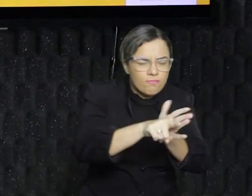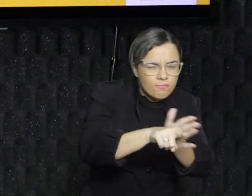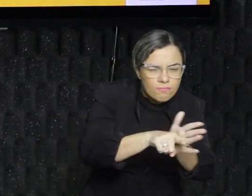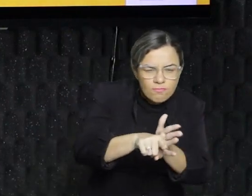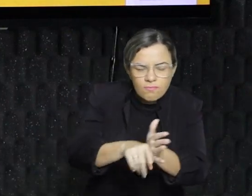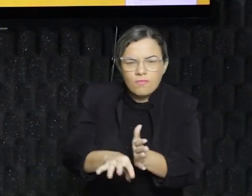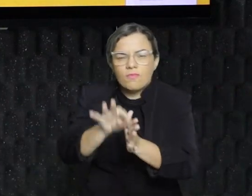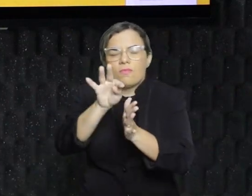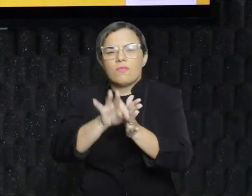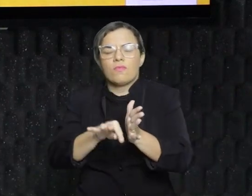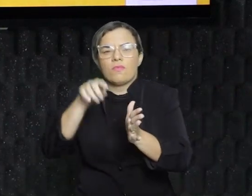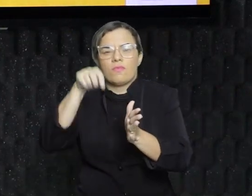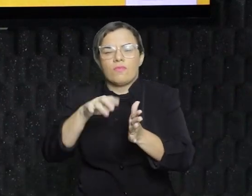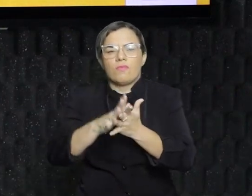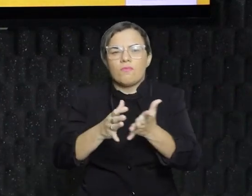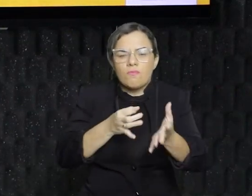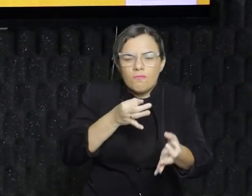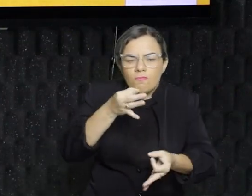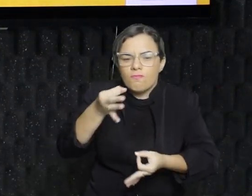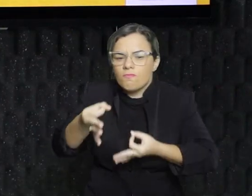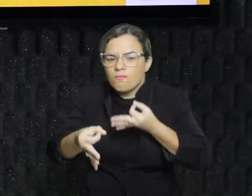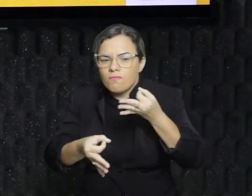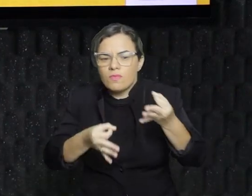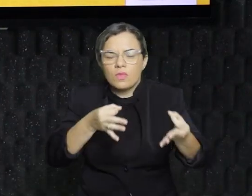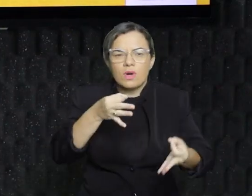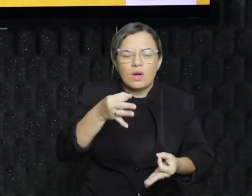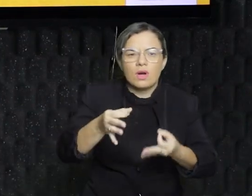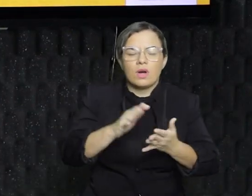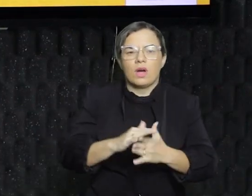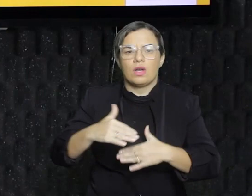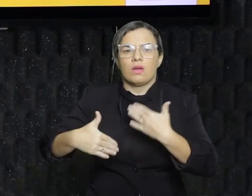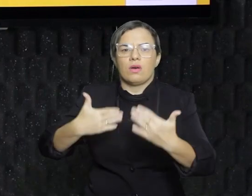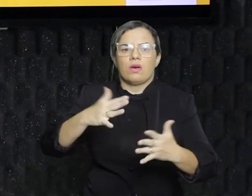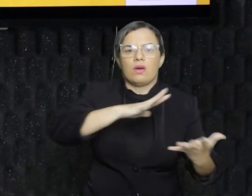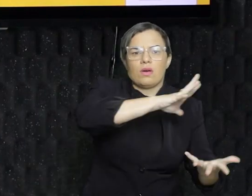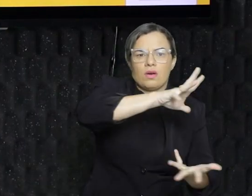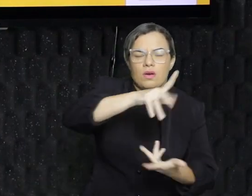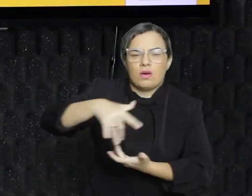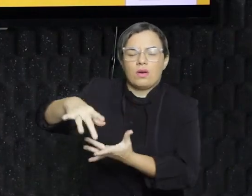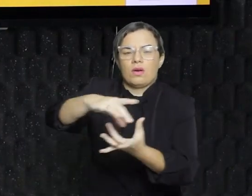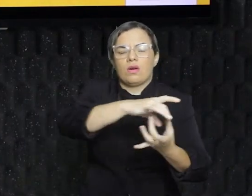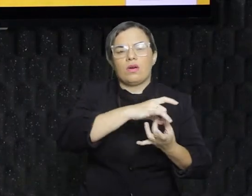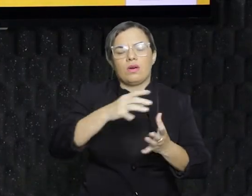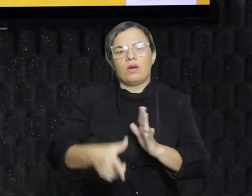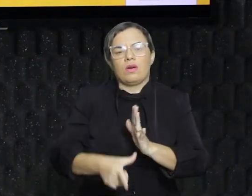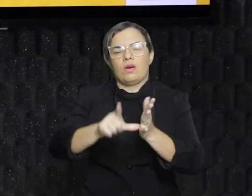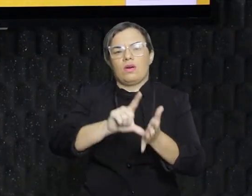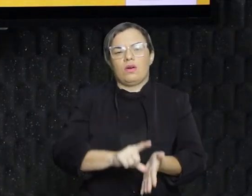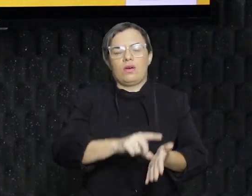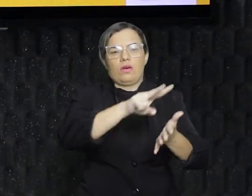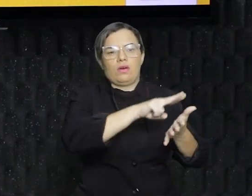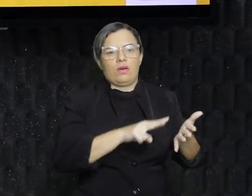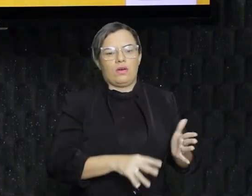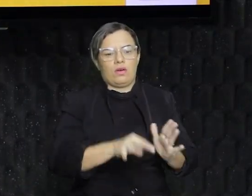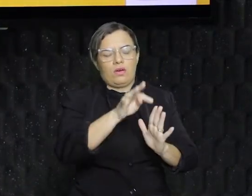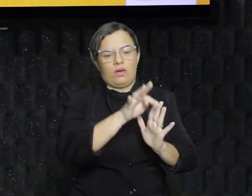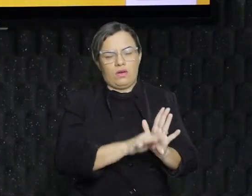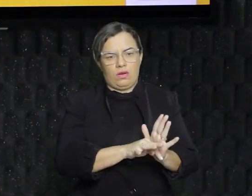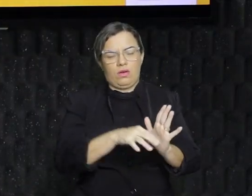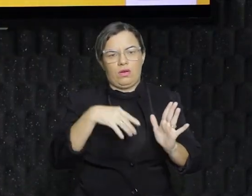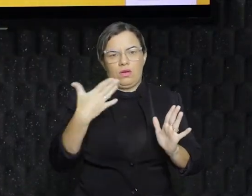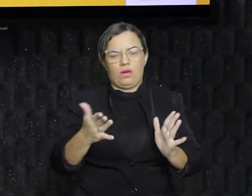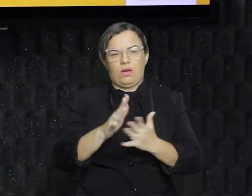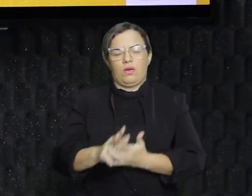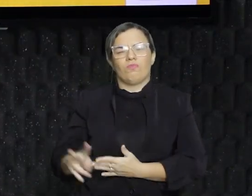uma crítica ao processo da globalização. Mas, antes de eu ler aquele texto, eu quero te dar um remember, né?